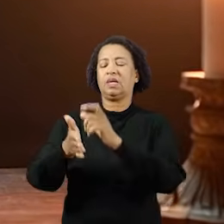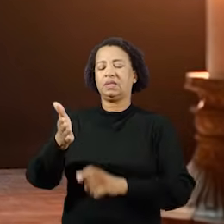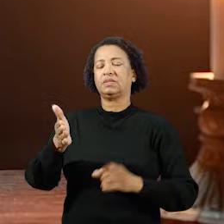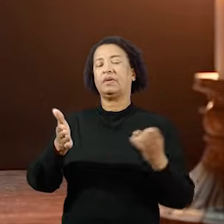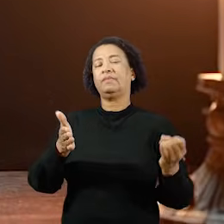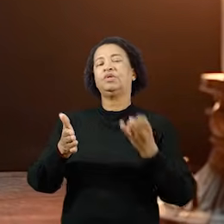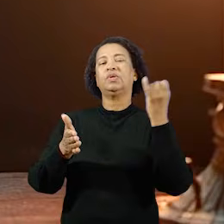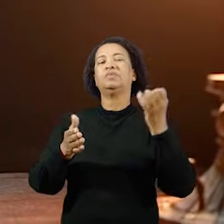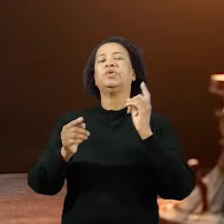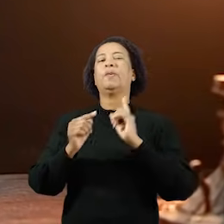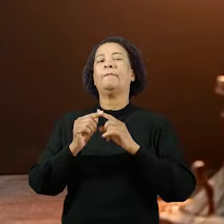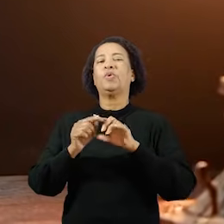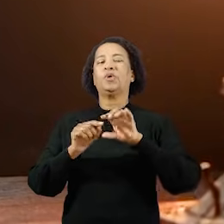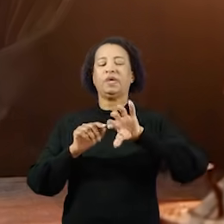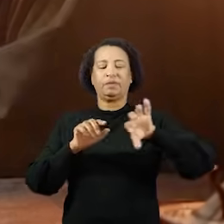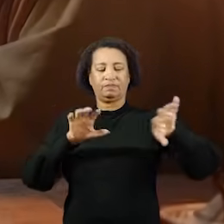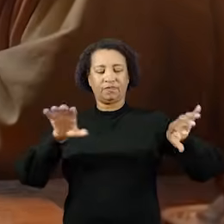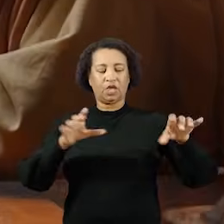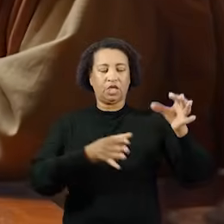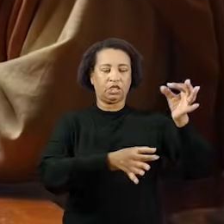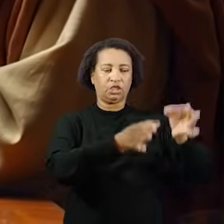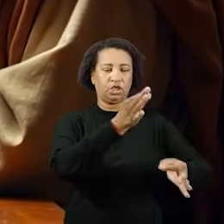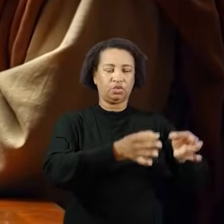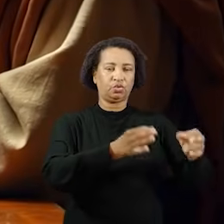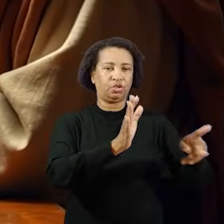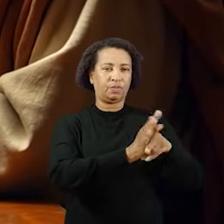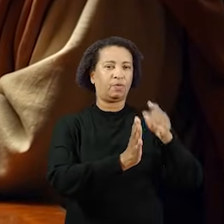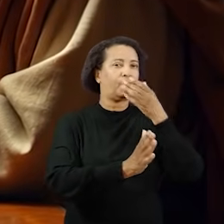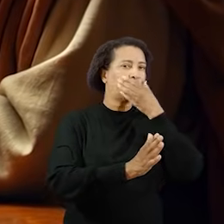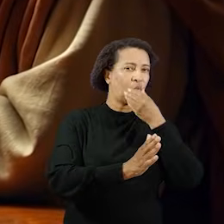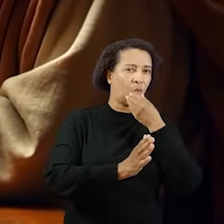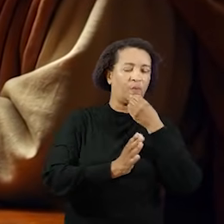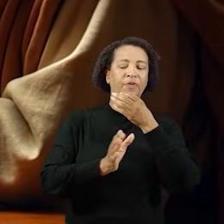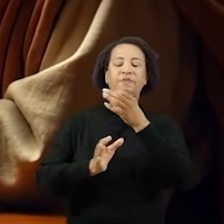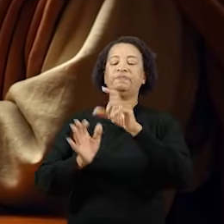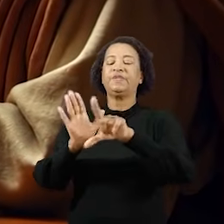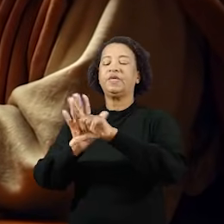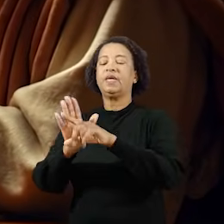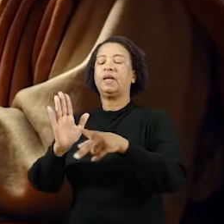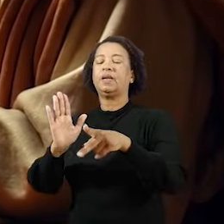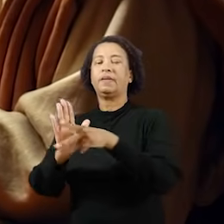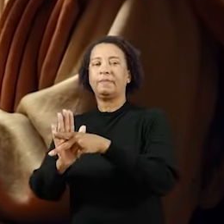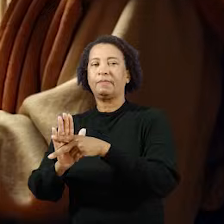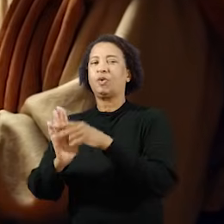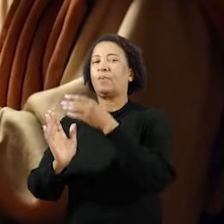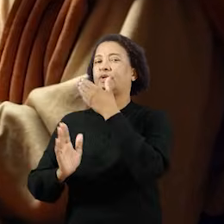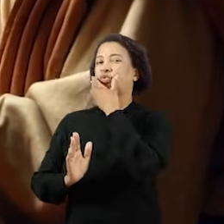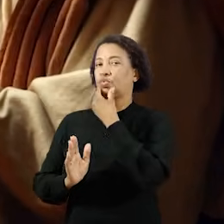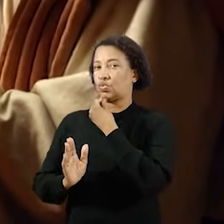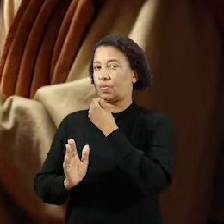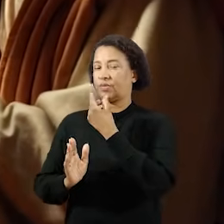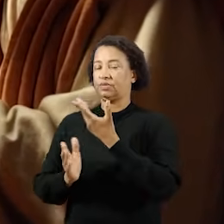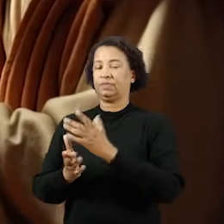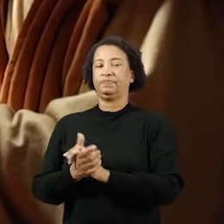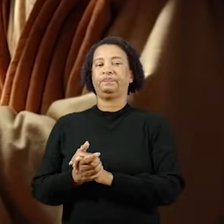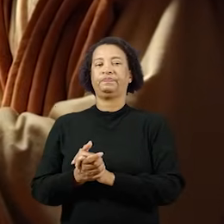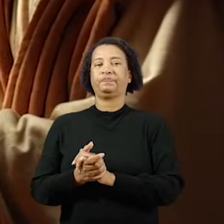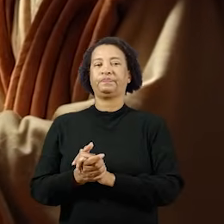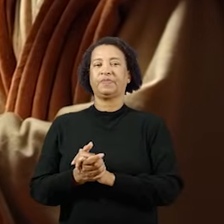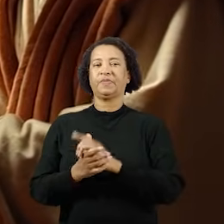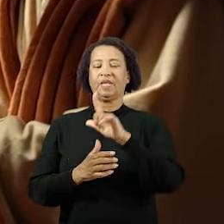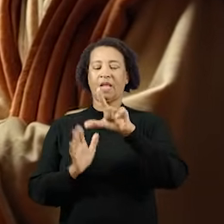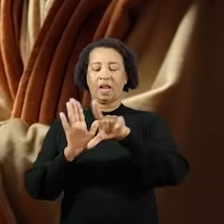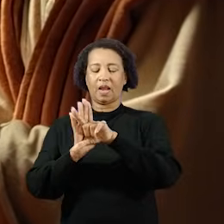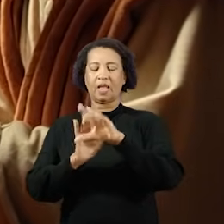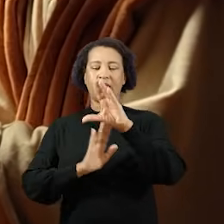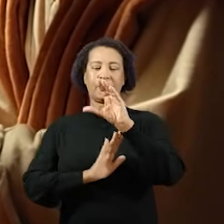muito importante porque faz distinção entre a justiça comum dos homens e a lei da igreja, ou a lei canônica. Esta